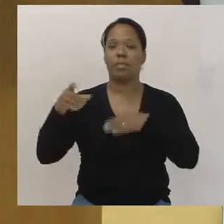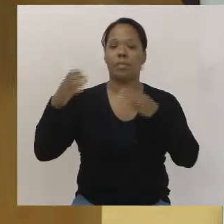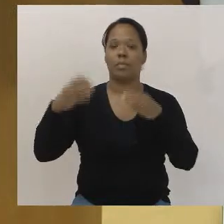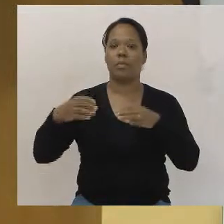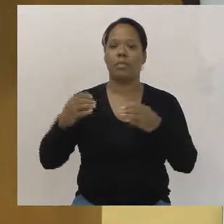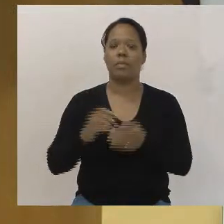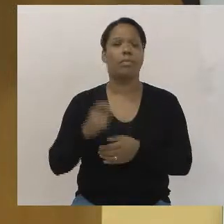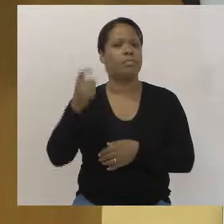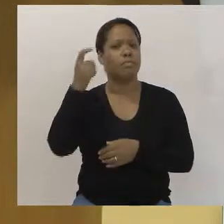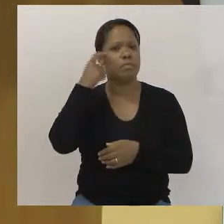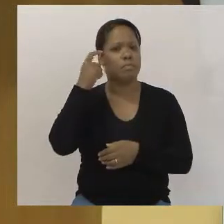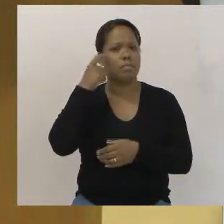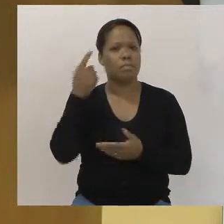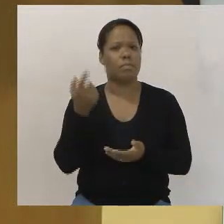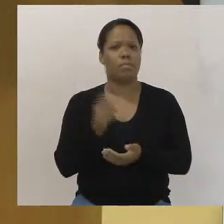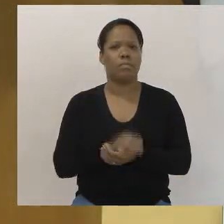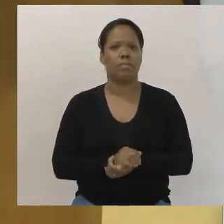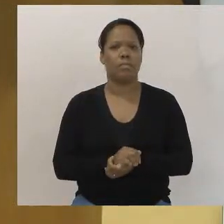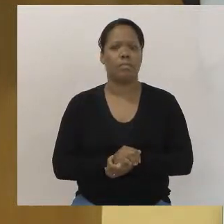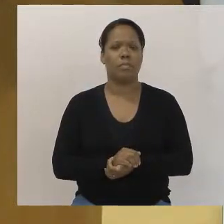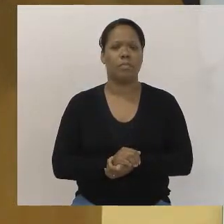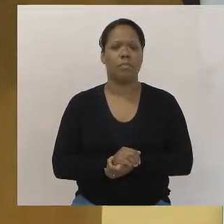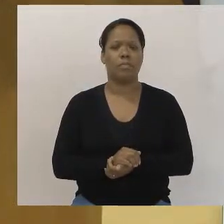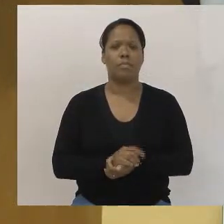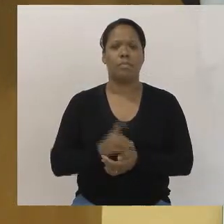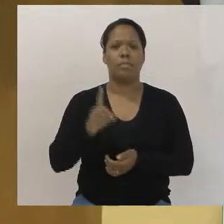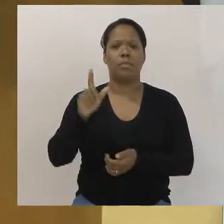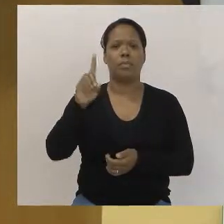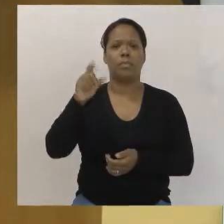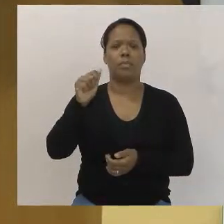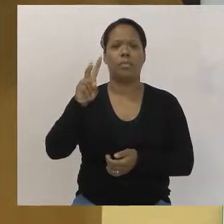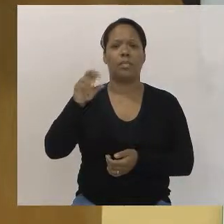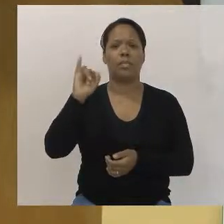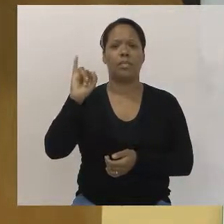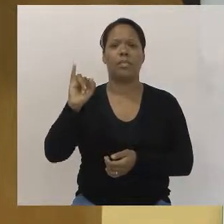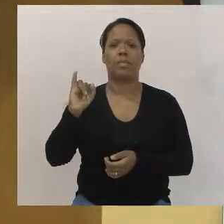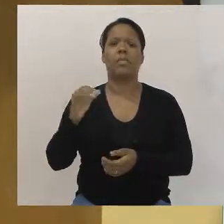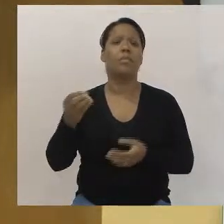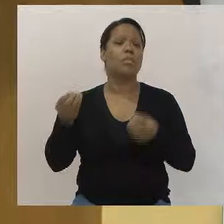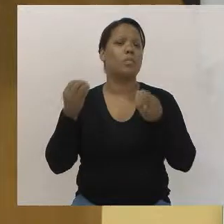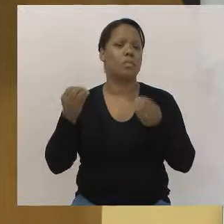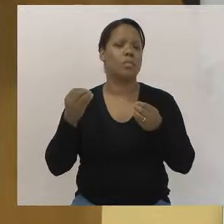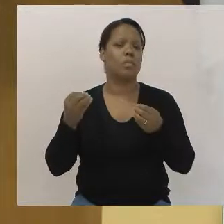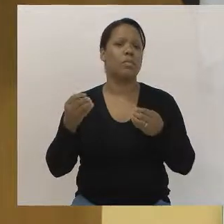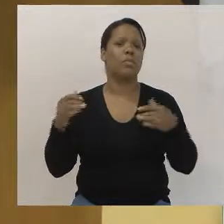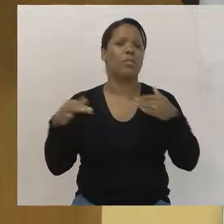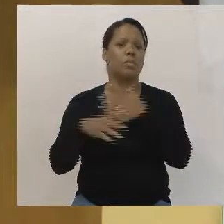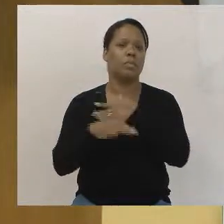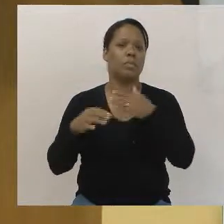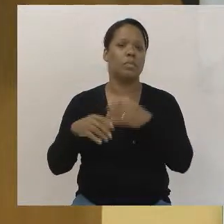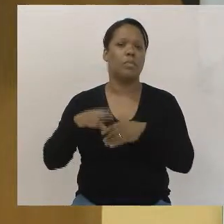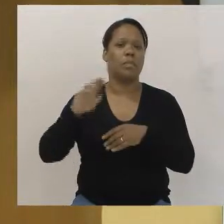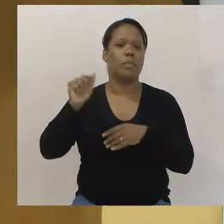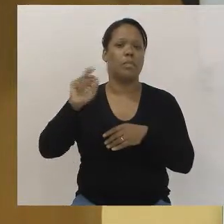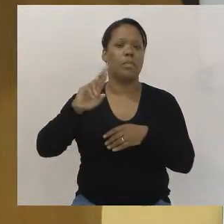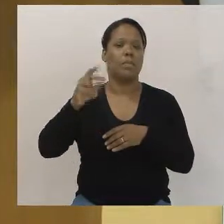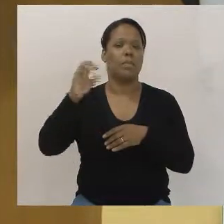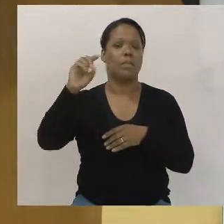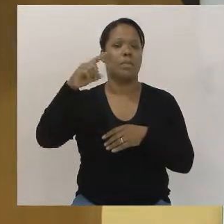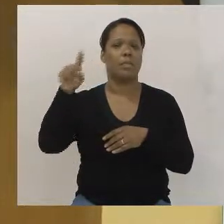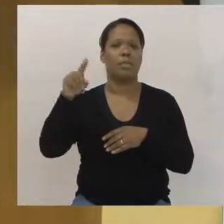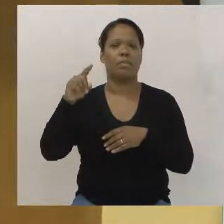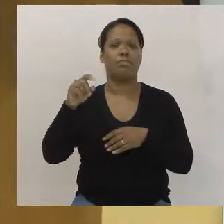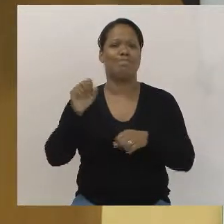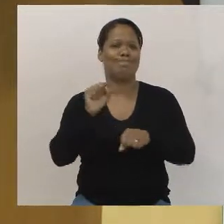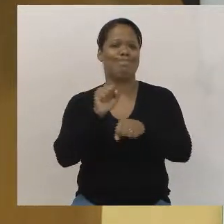imagine vossa excelência se não fosse a trave lino hoje como que seria o trânsito na rua barão de jacareí certamente